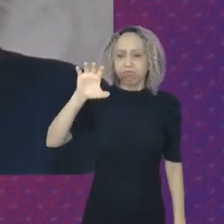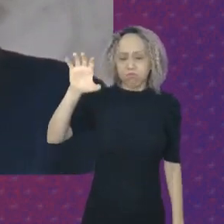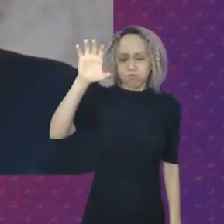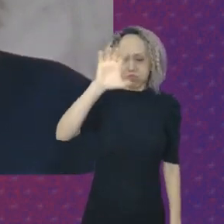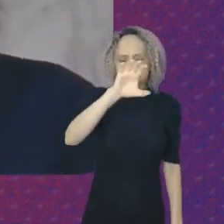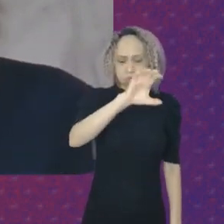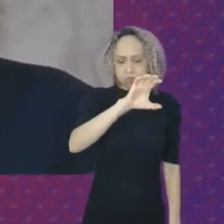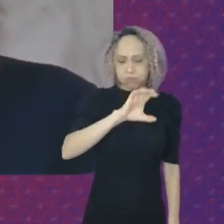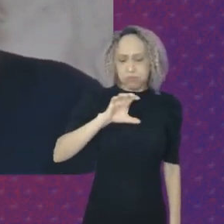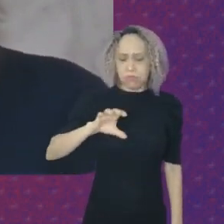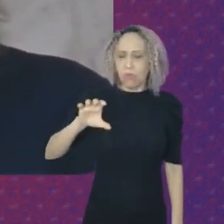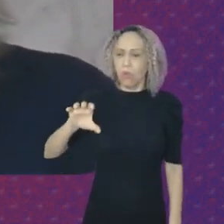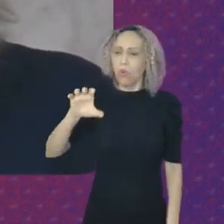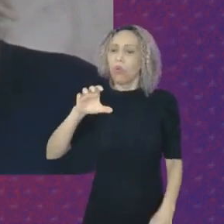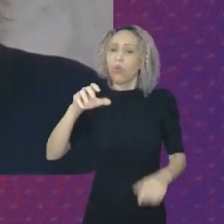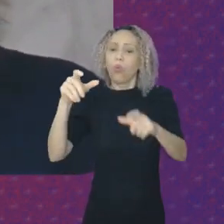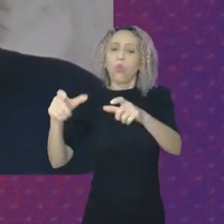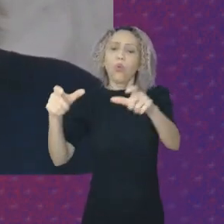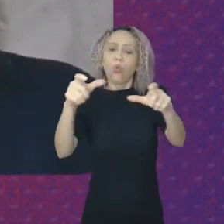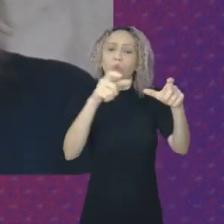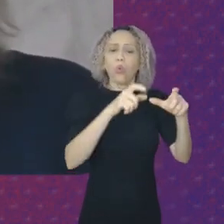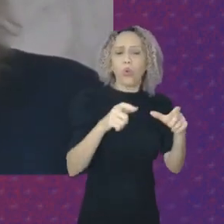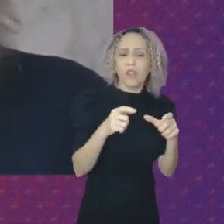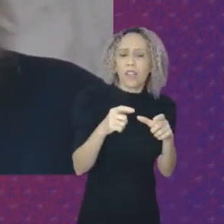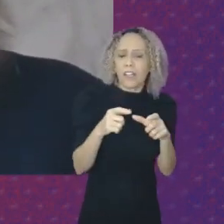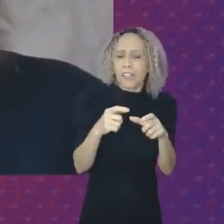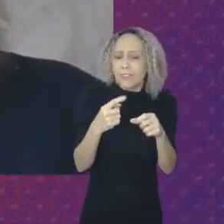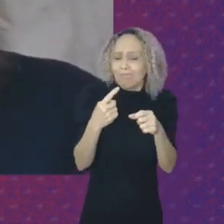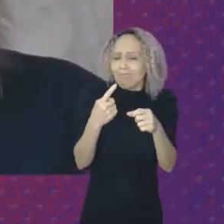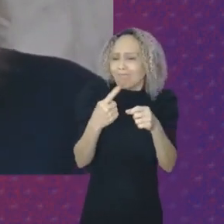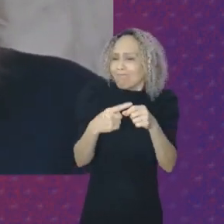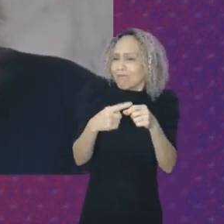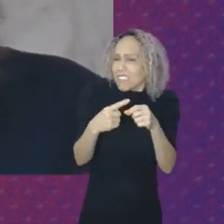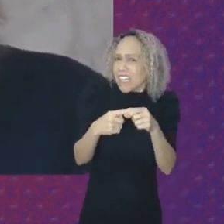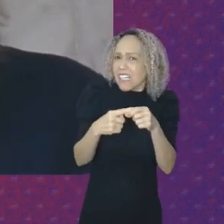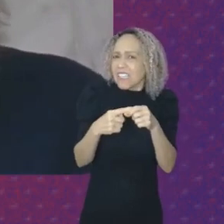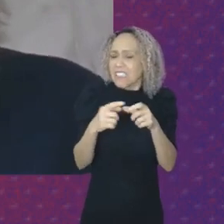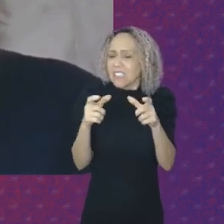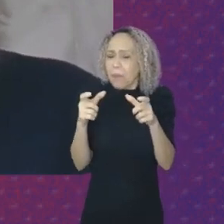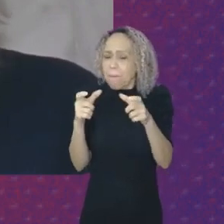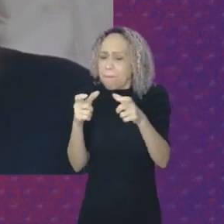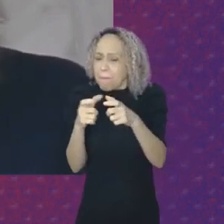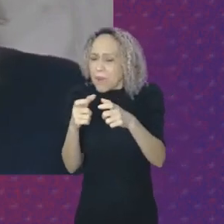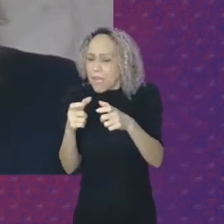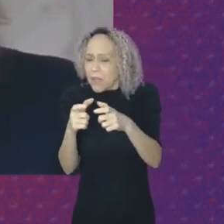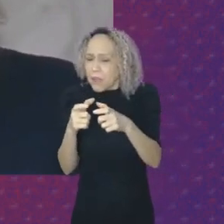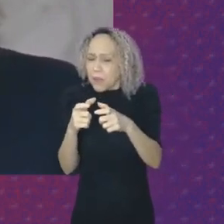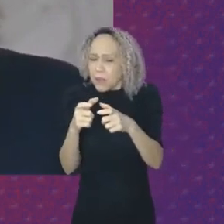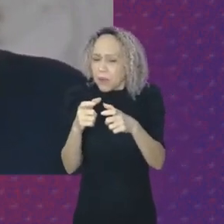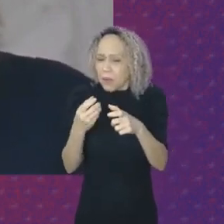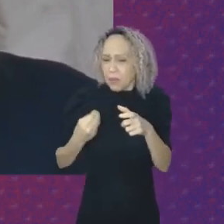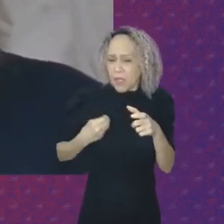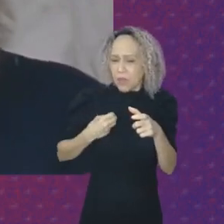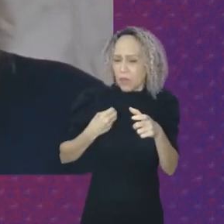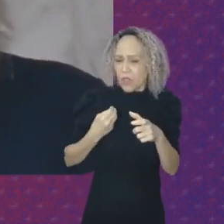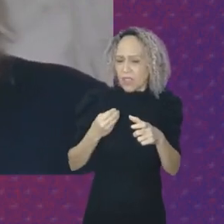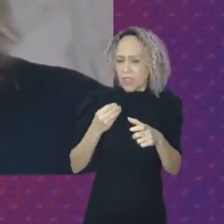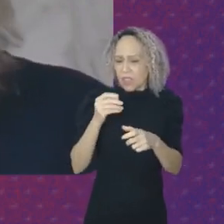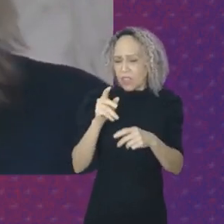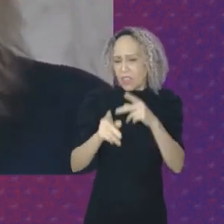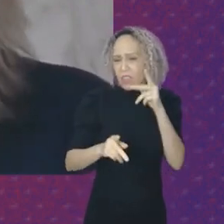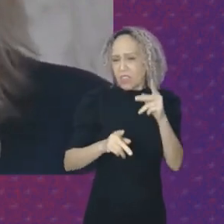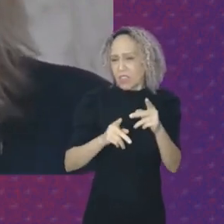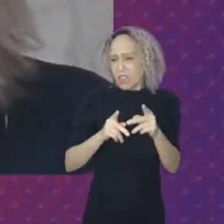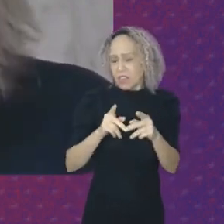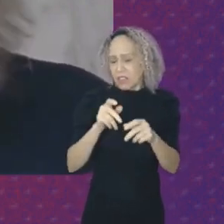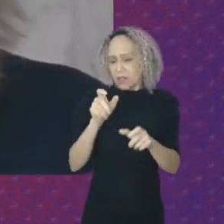do interior, com um número menor de habitantes, mas que tenham índices altos de feminicídio, índices altos de